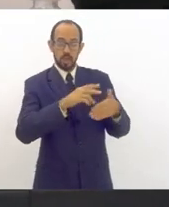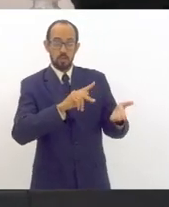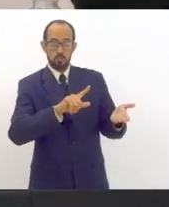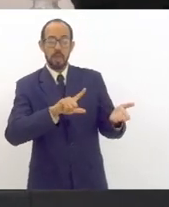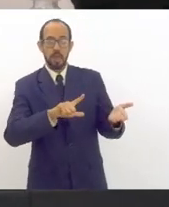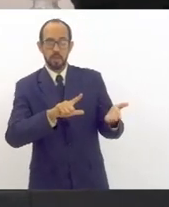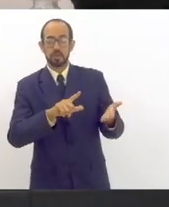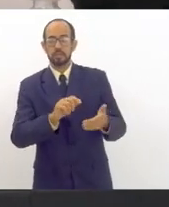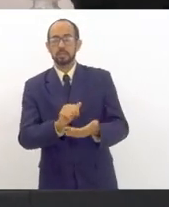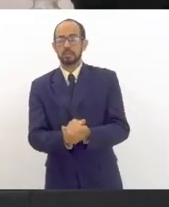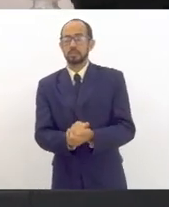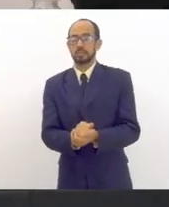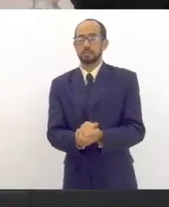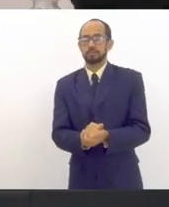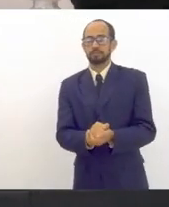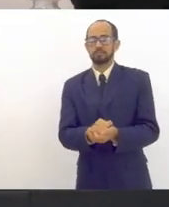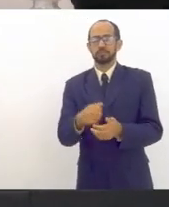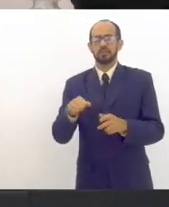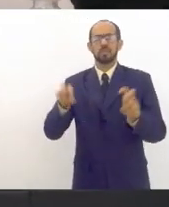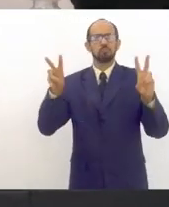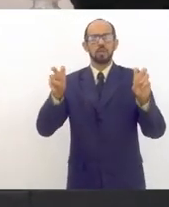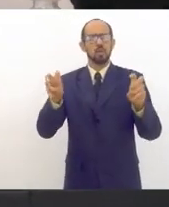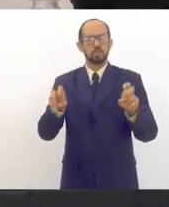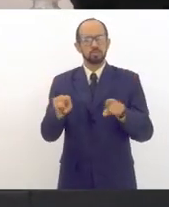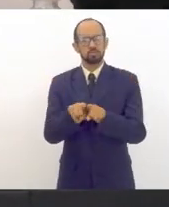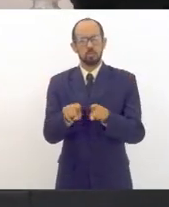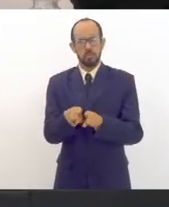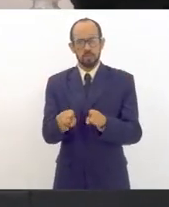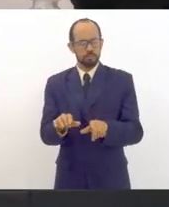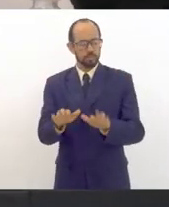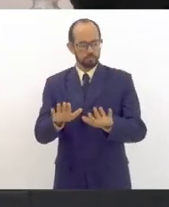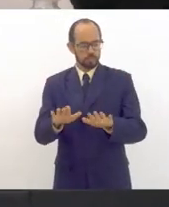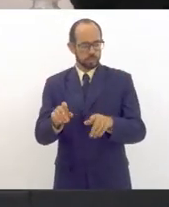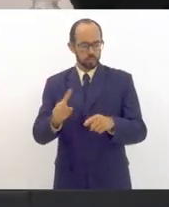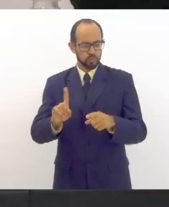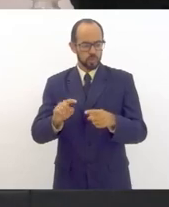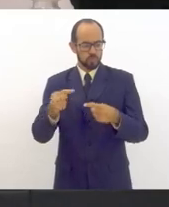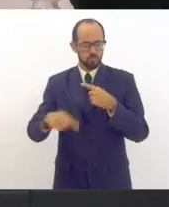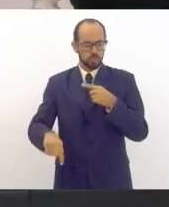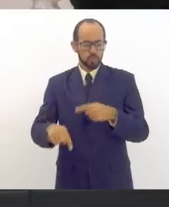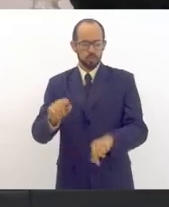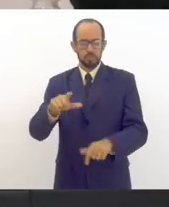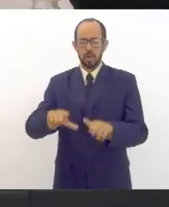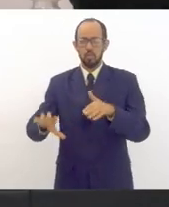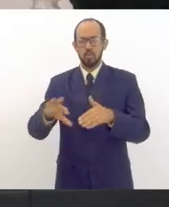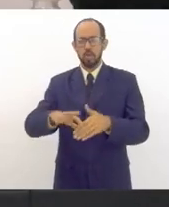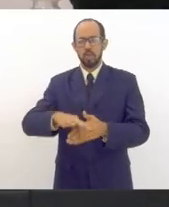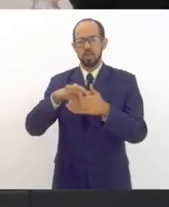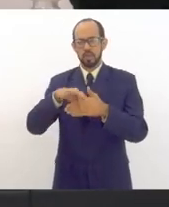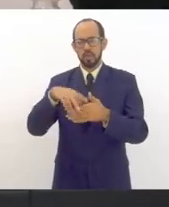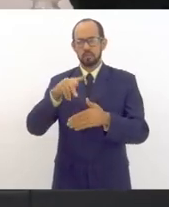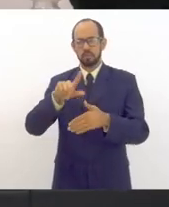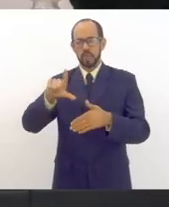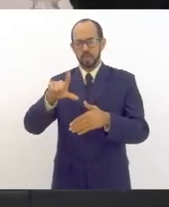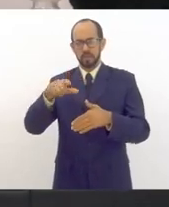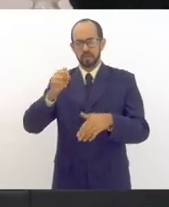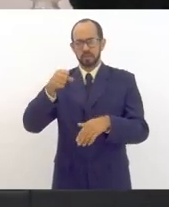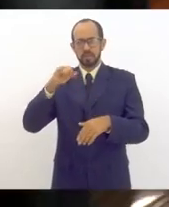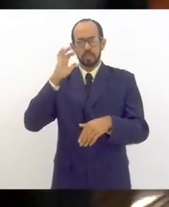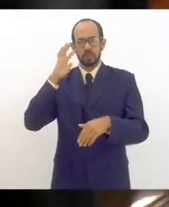Vamos à pauta, voltamos às outras coisas. Agora, isso não impede o líder do PL, a qualquer momento, se amanhã ele